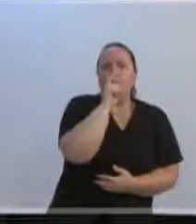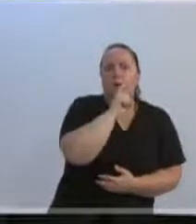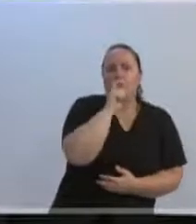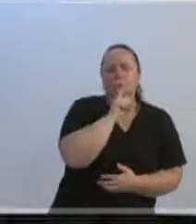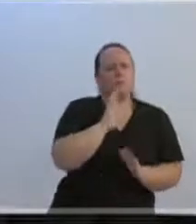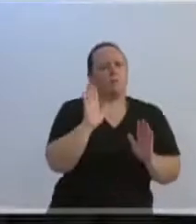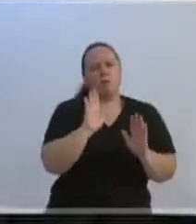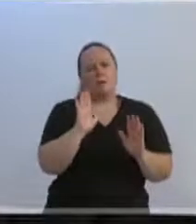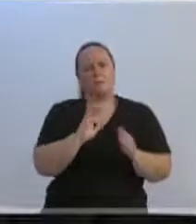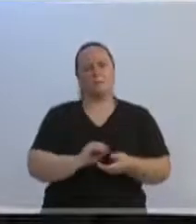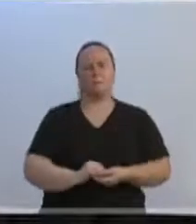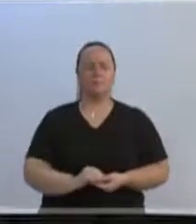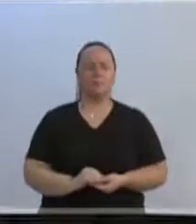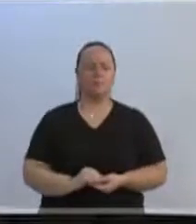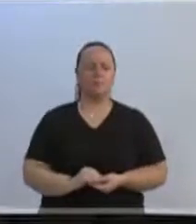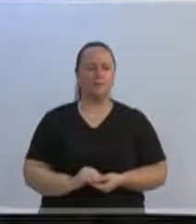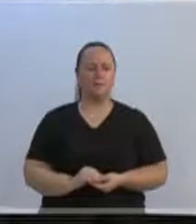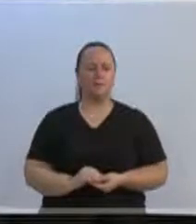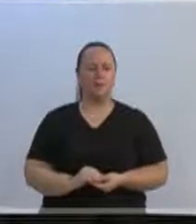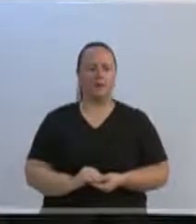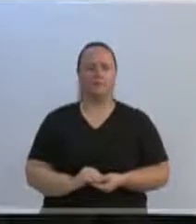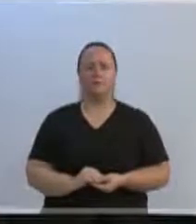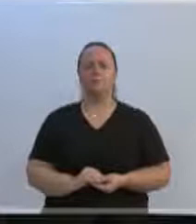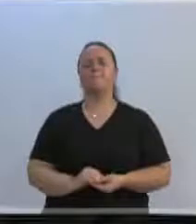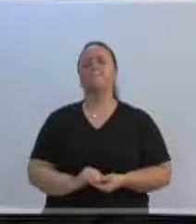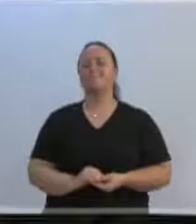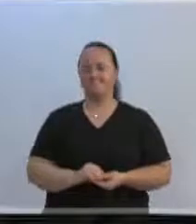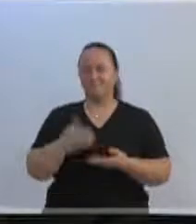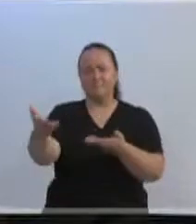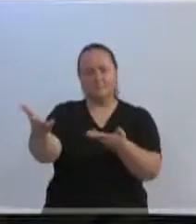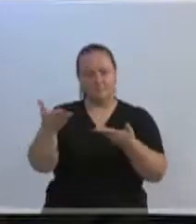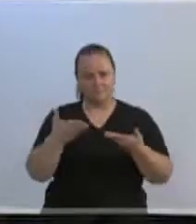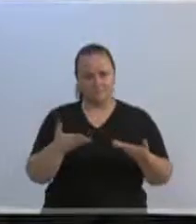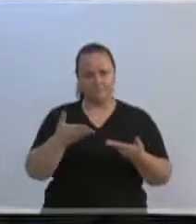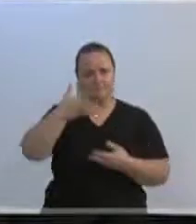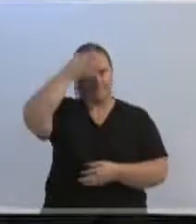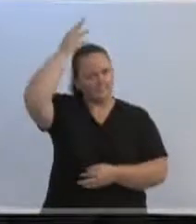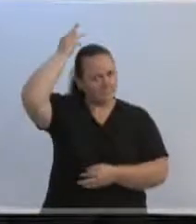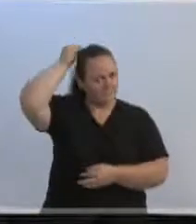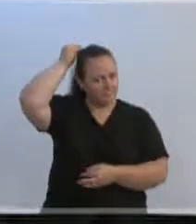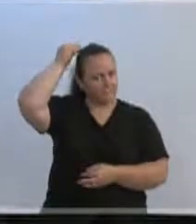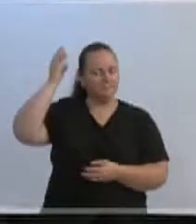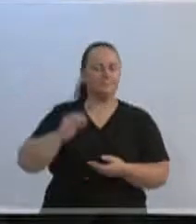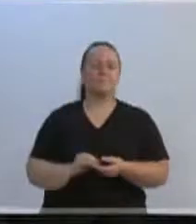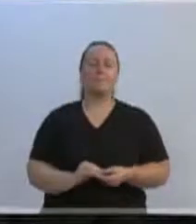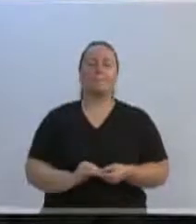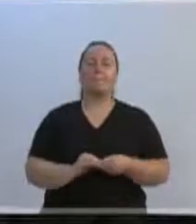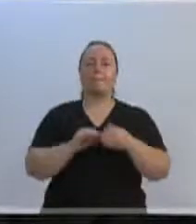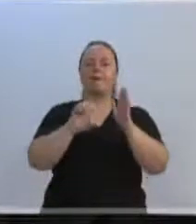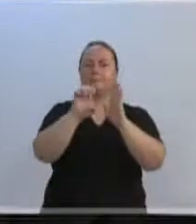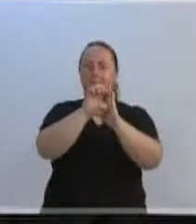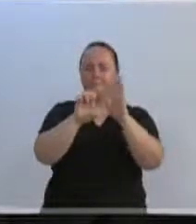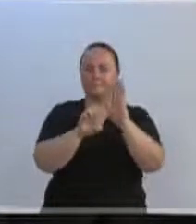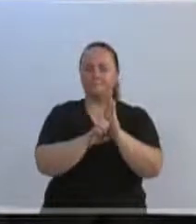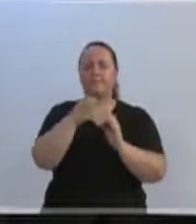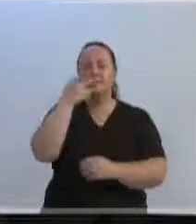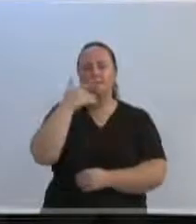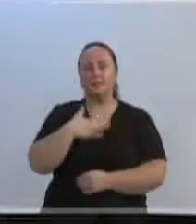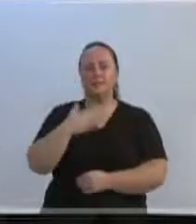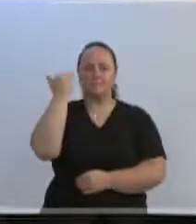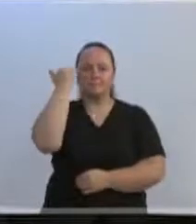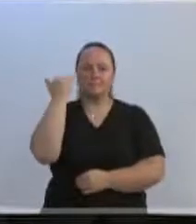para um momento de reflexão convidou o vereador alexandre matias falar sobre o estatuto da criança e do